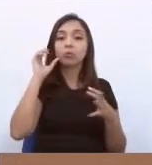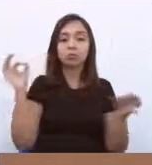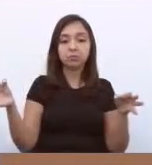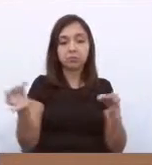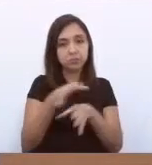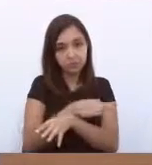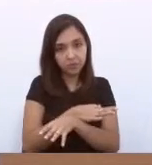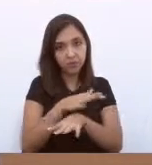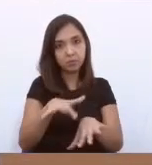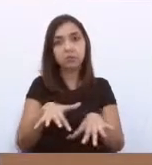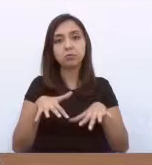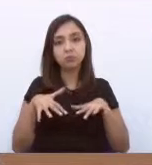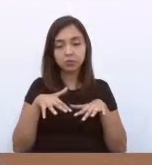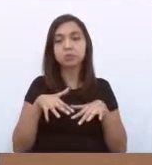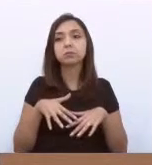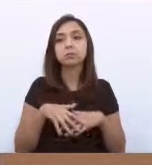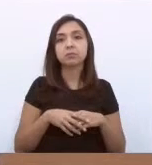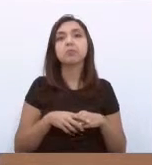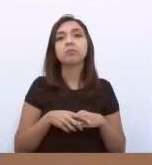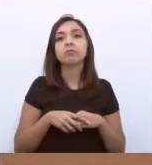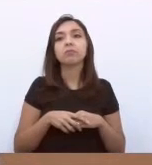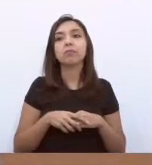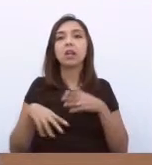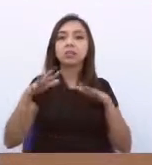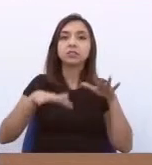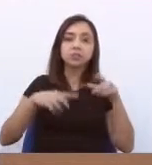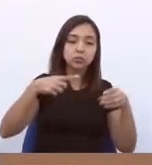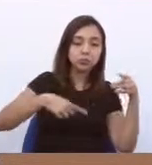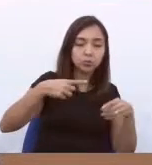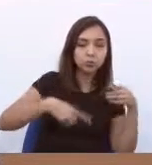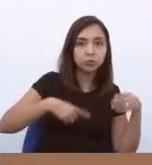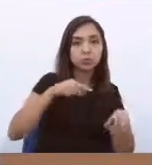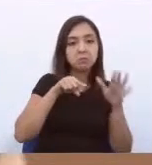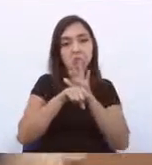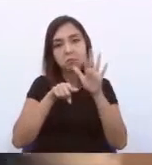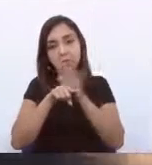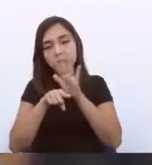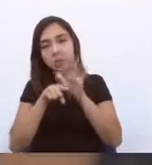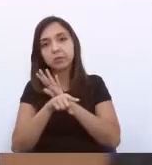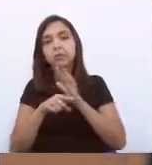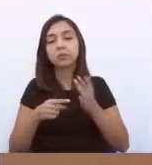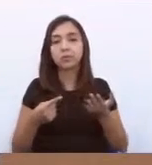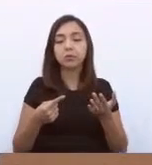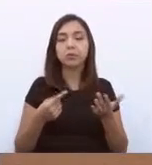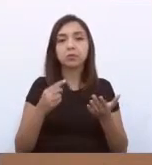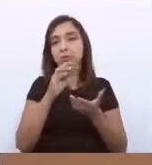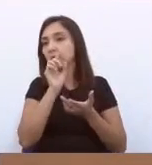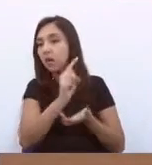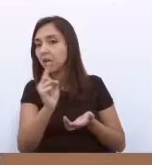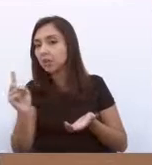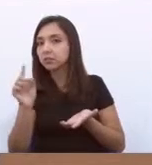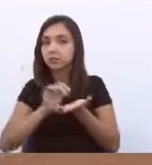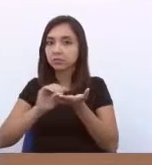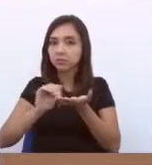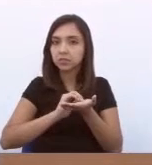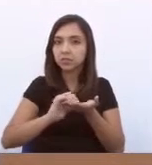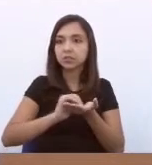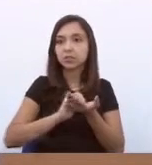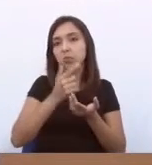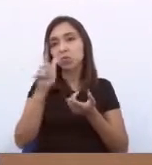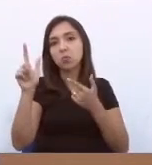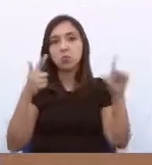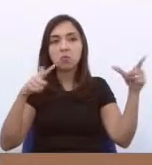audiências públicas no que diz respeito à discussão, às perguntas aos respectivos secretários e